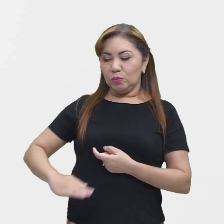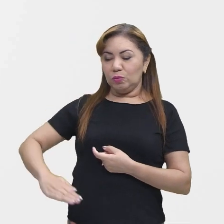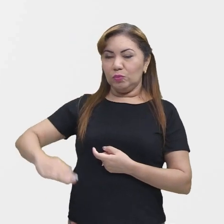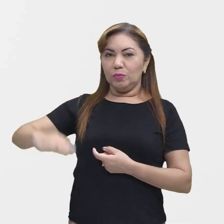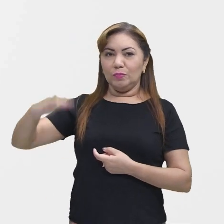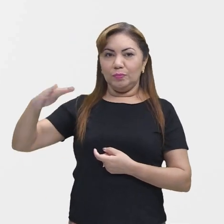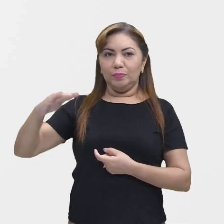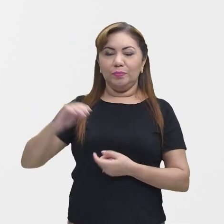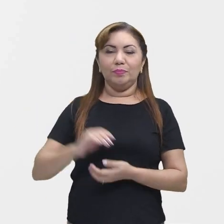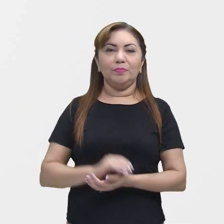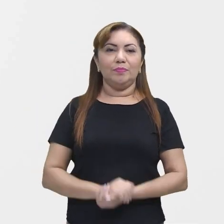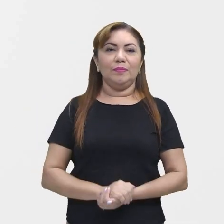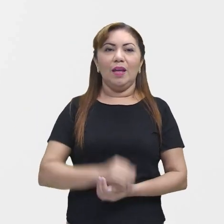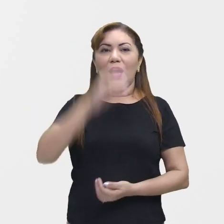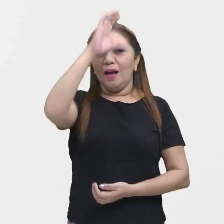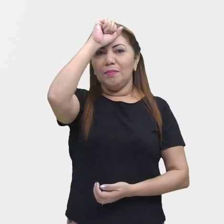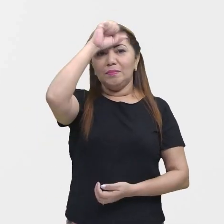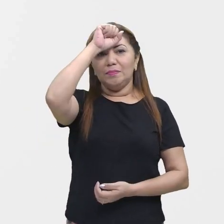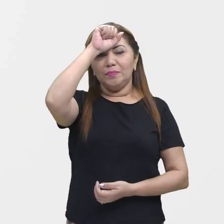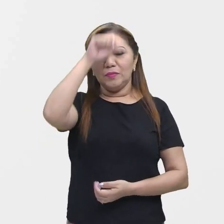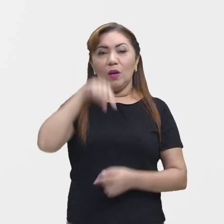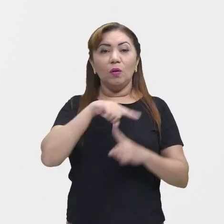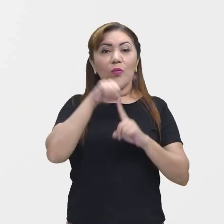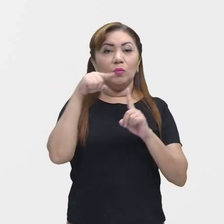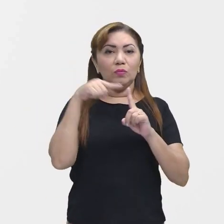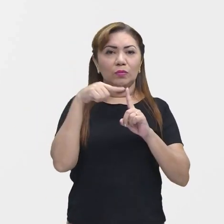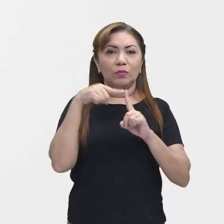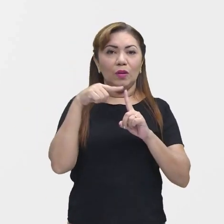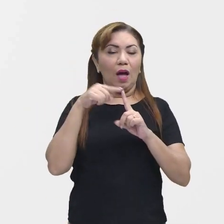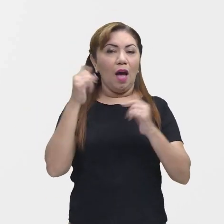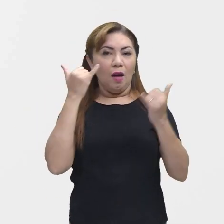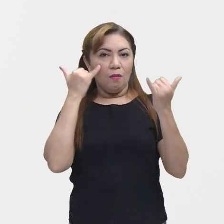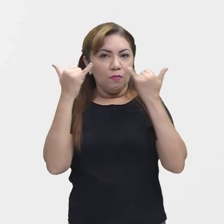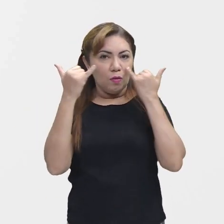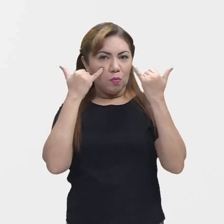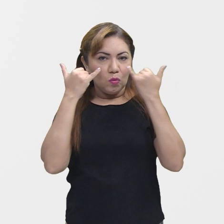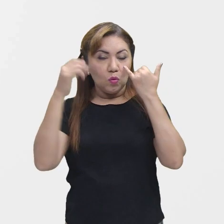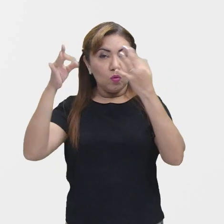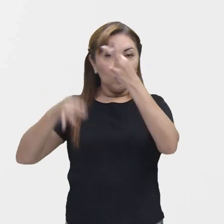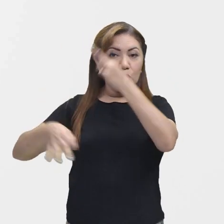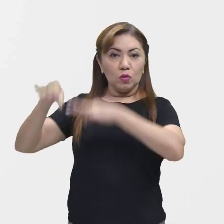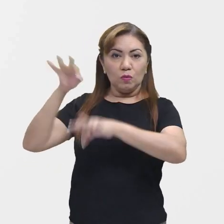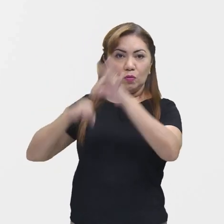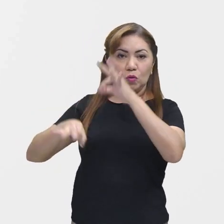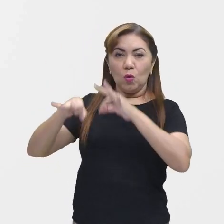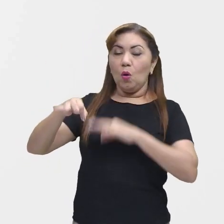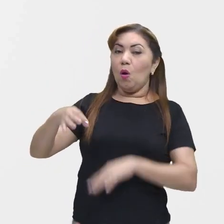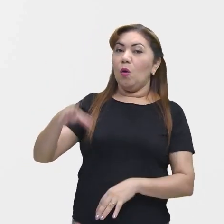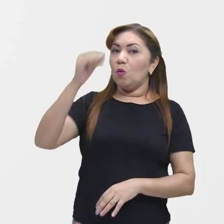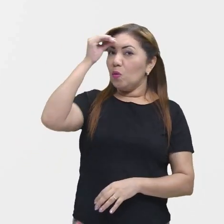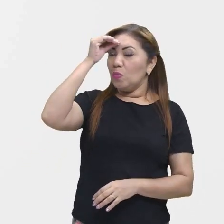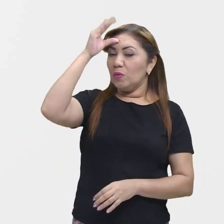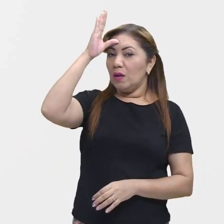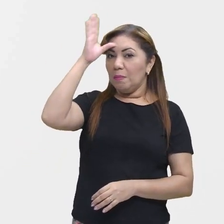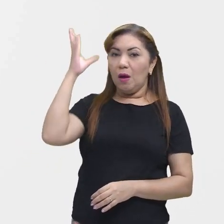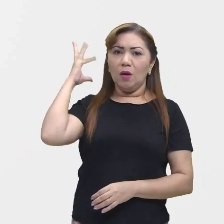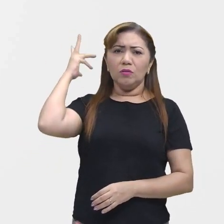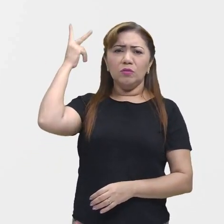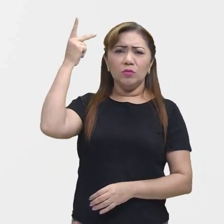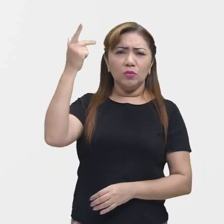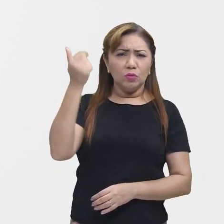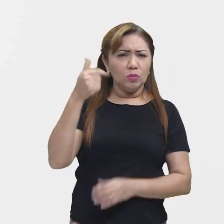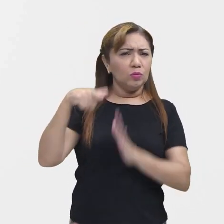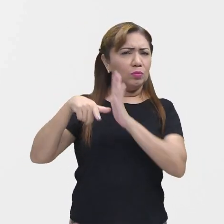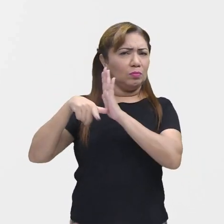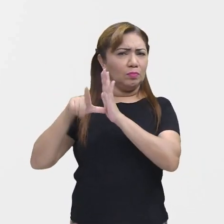Habilidade: relacionar informações científicas lidas com conhecimentos anteriores, elaborar perguntas e